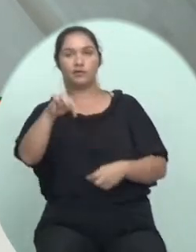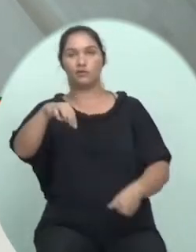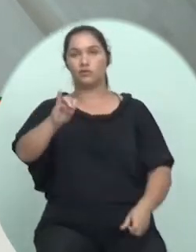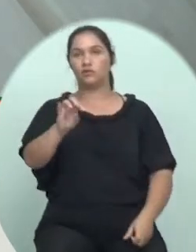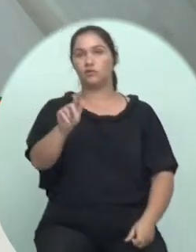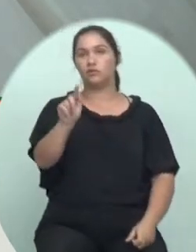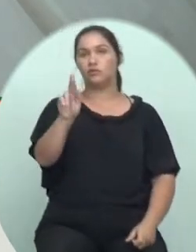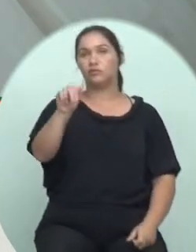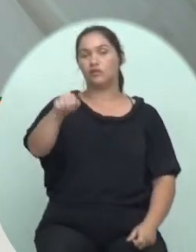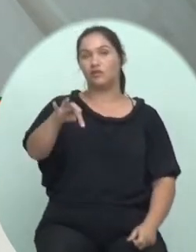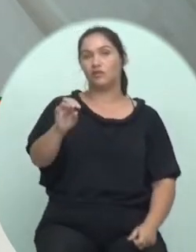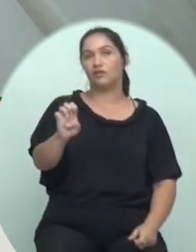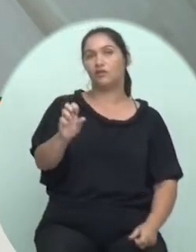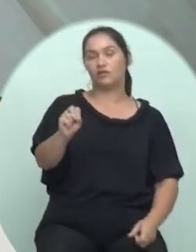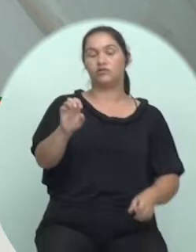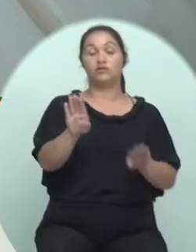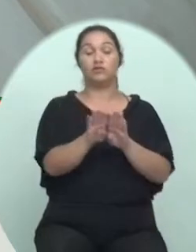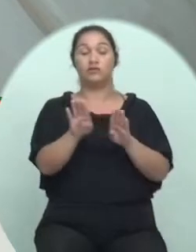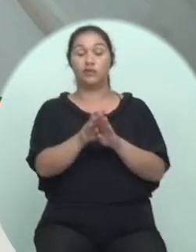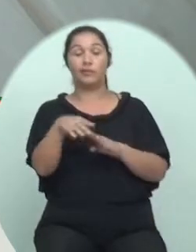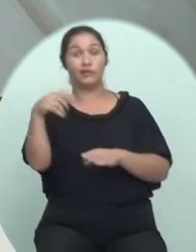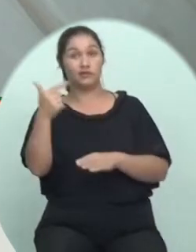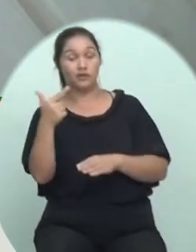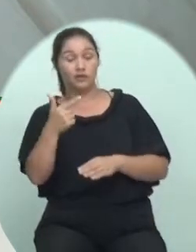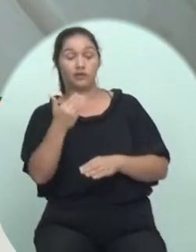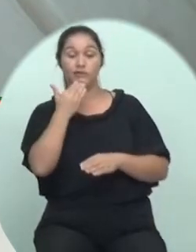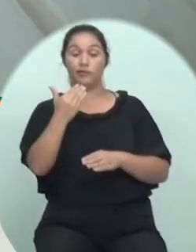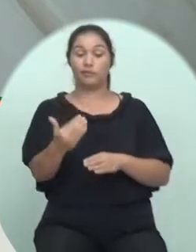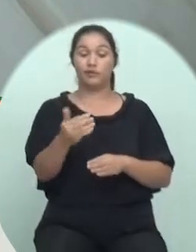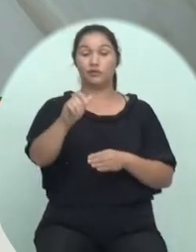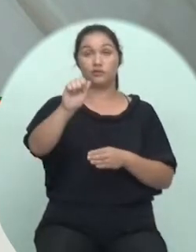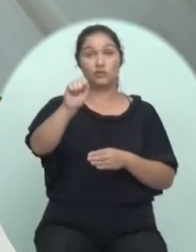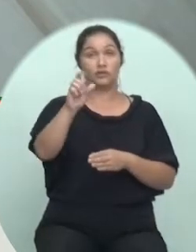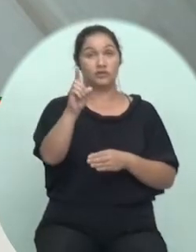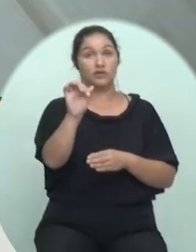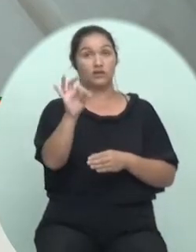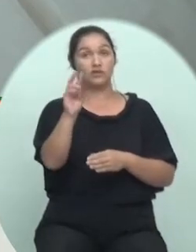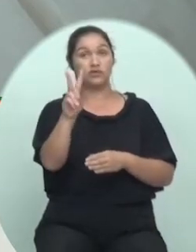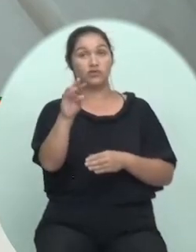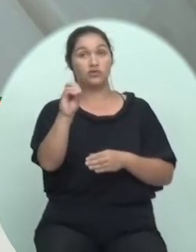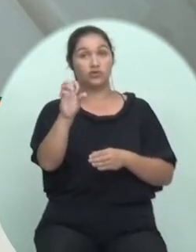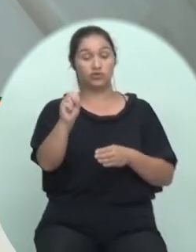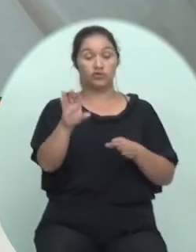Segundo, cópia dos aditivos realizados, bem como cópia dos termos